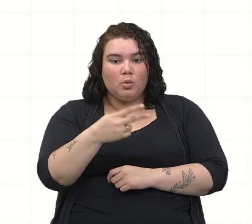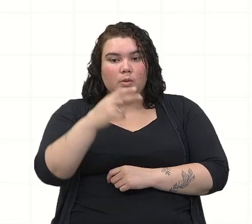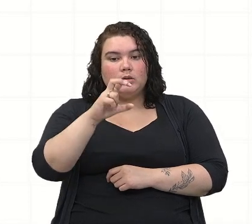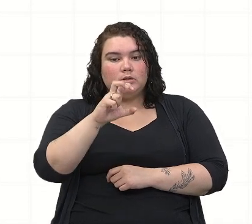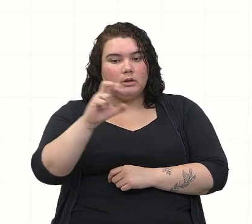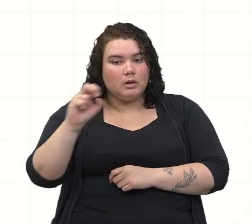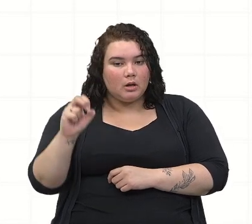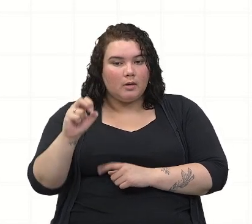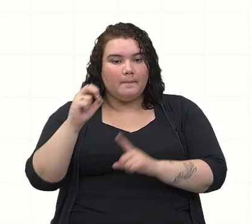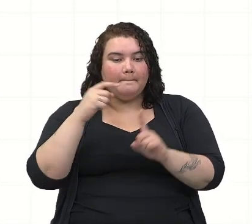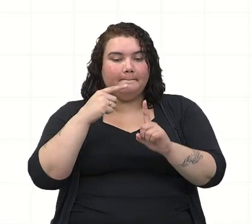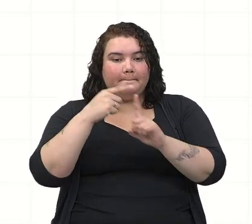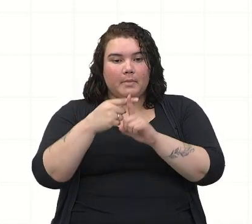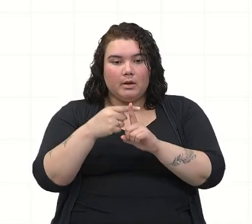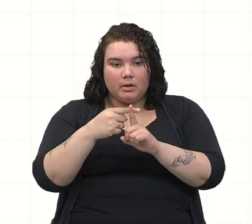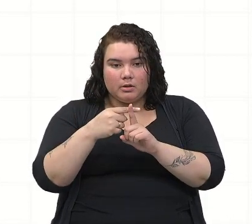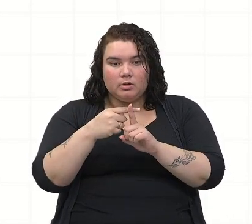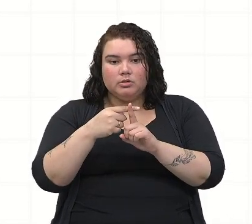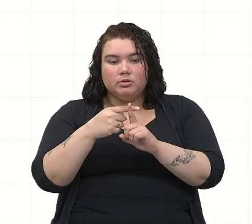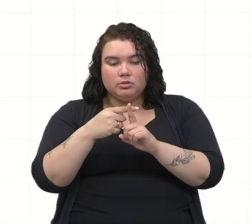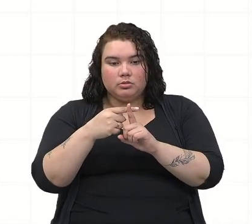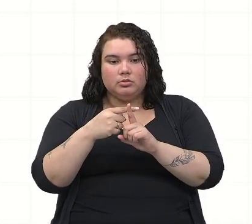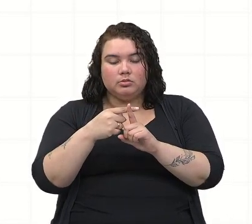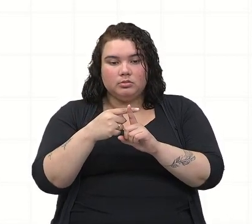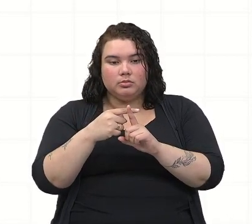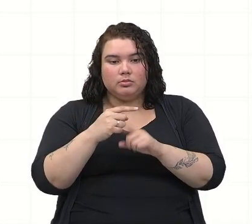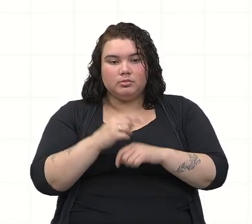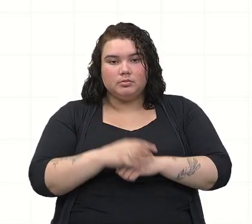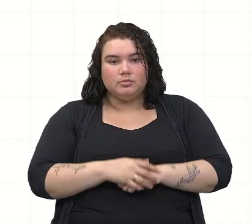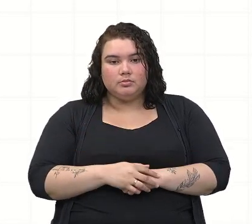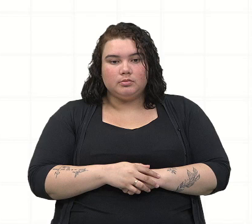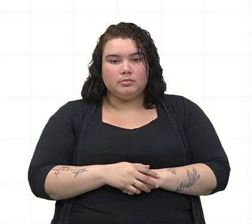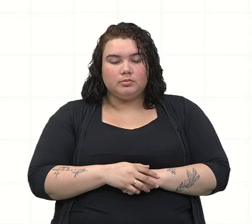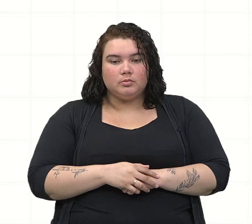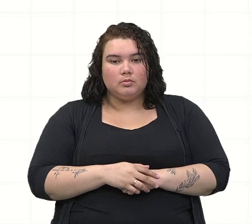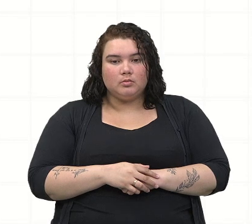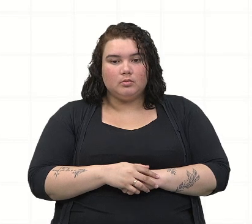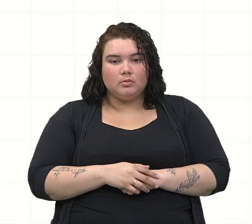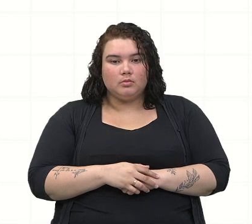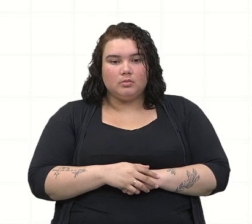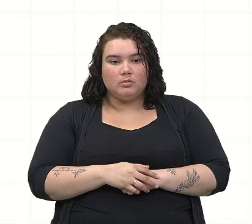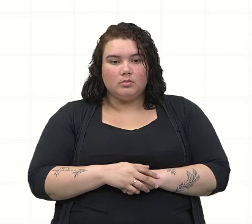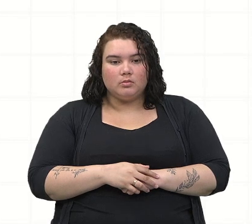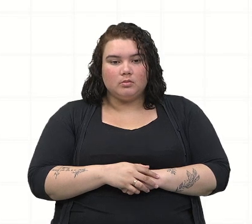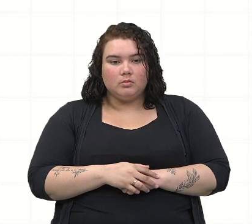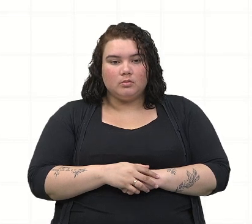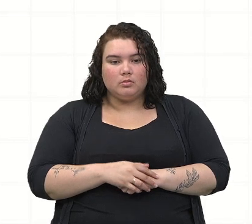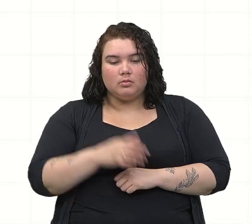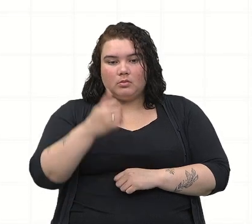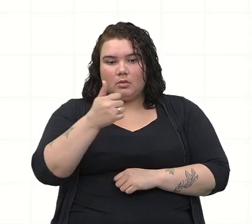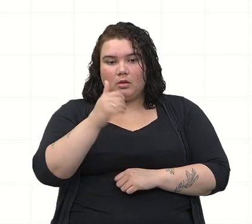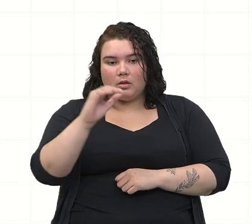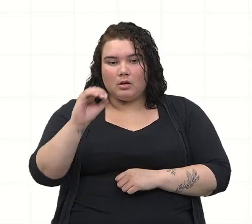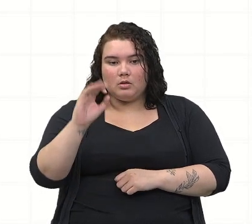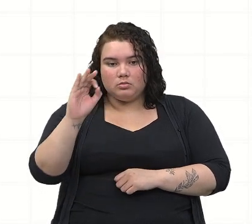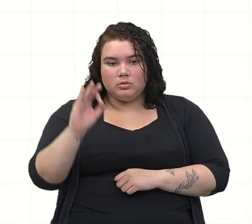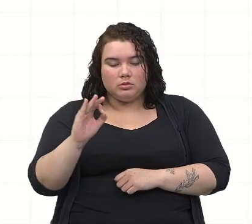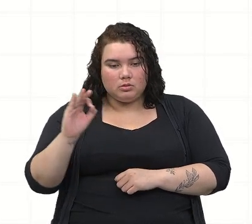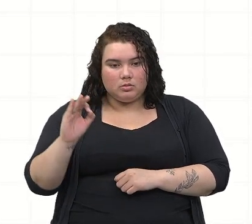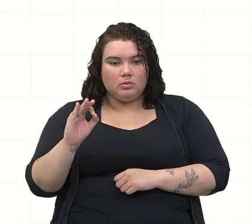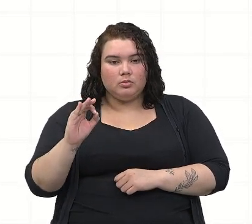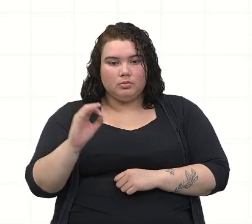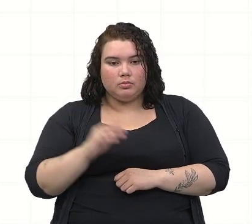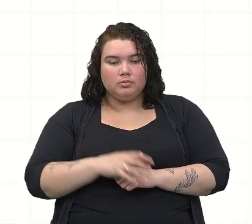mais os, né, multiplicado aqui, né, pela taxa,